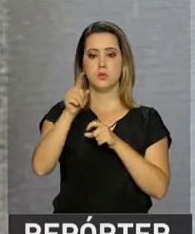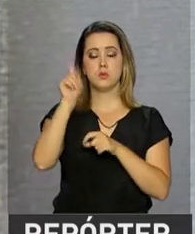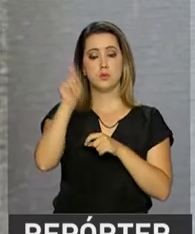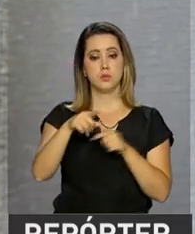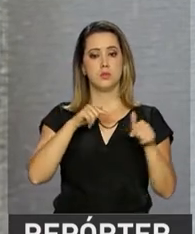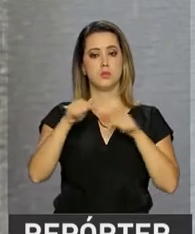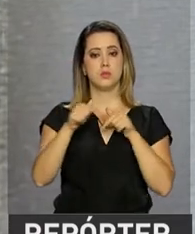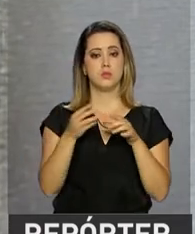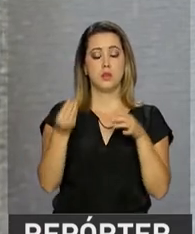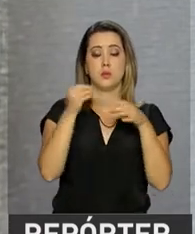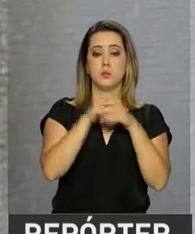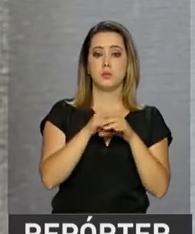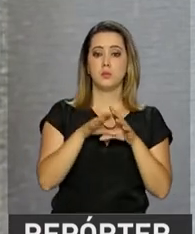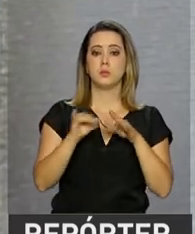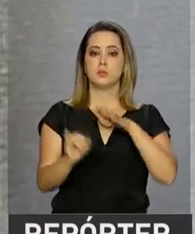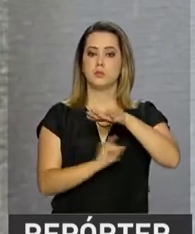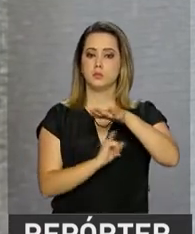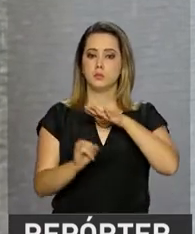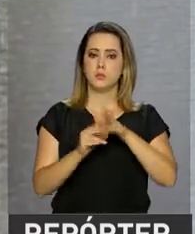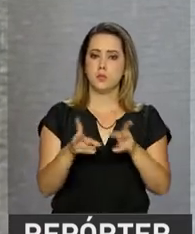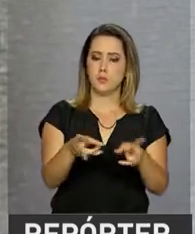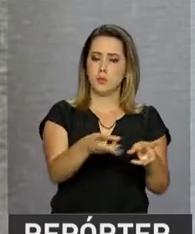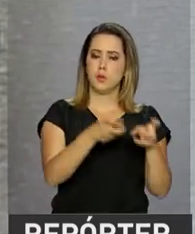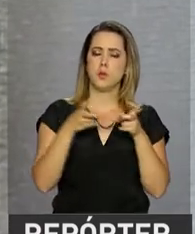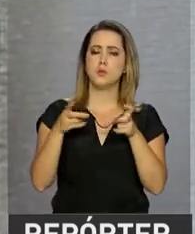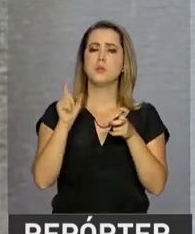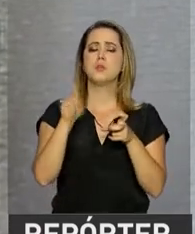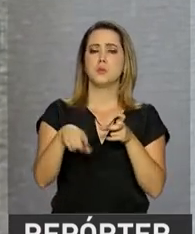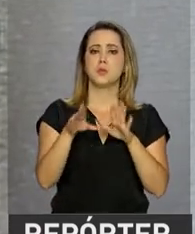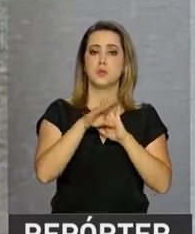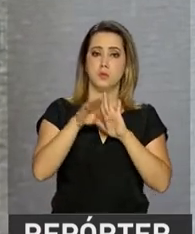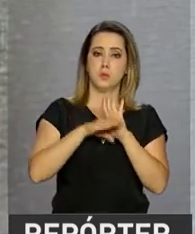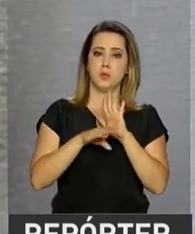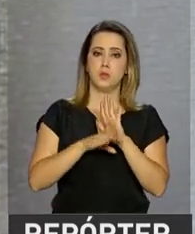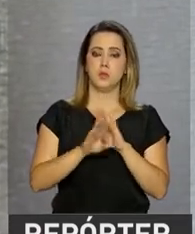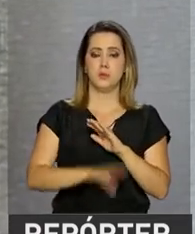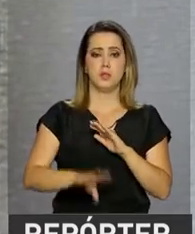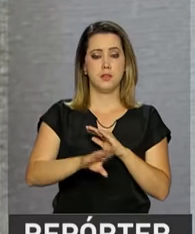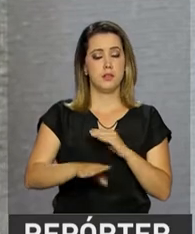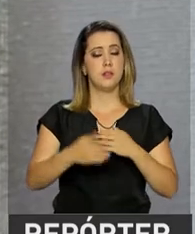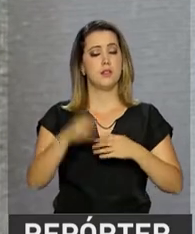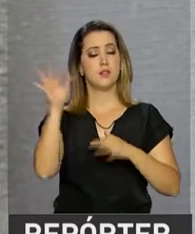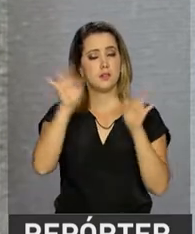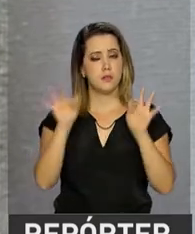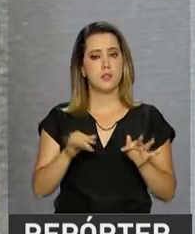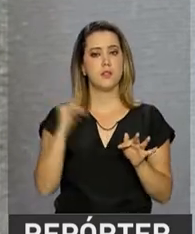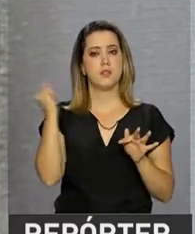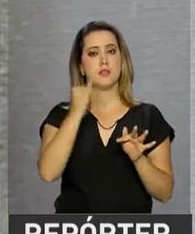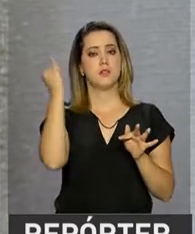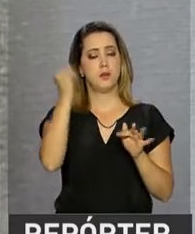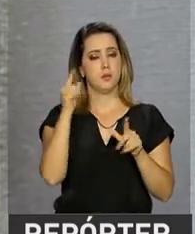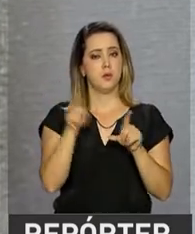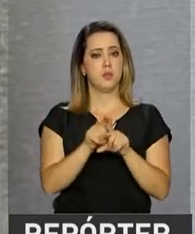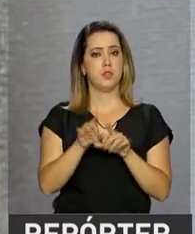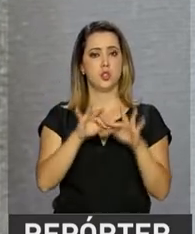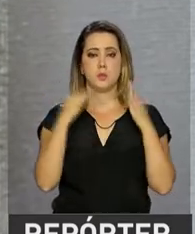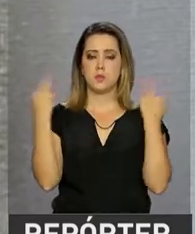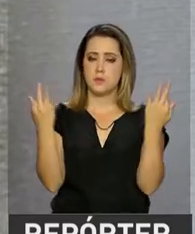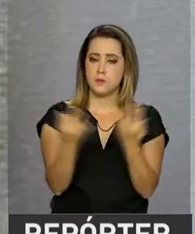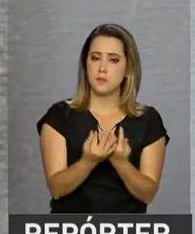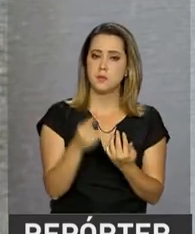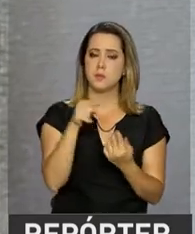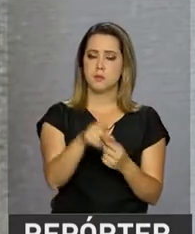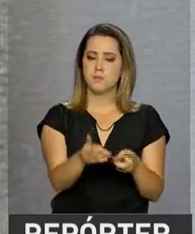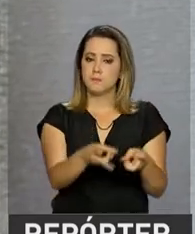especialistas, instituições, estão percebendo o quanto o programa Criança Feliz significa para as famílias contempladas, em